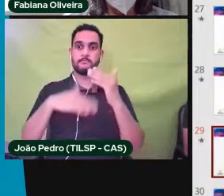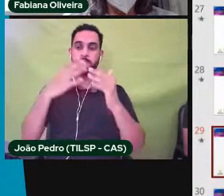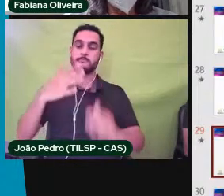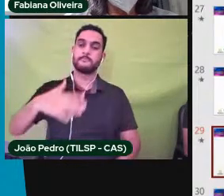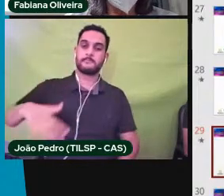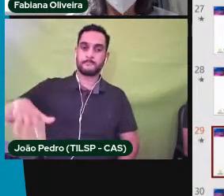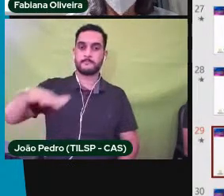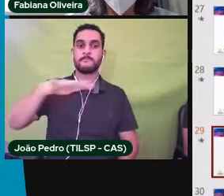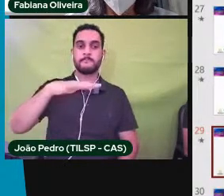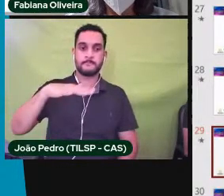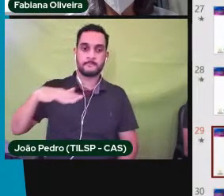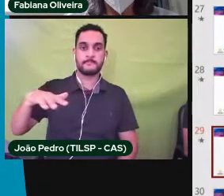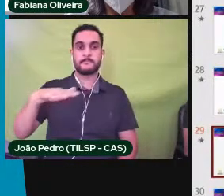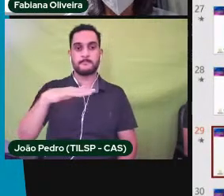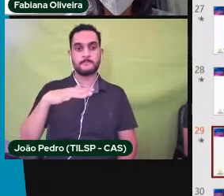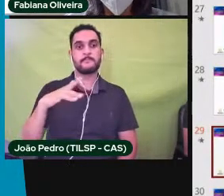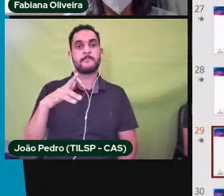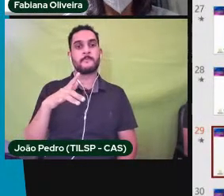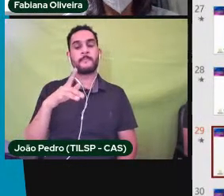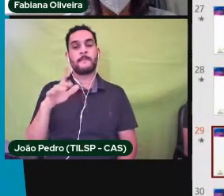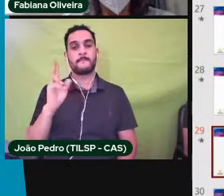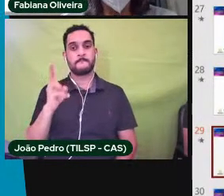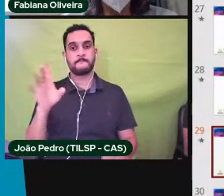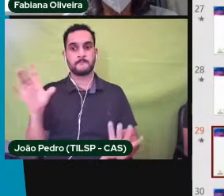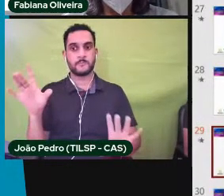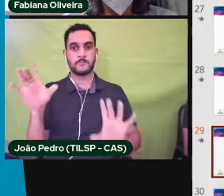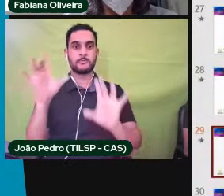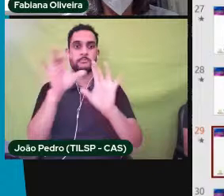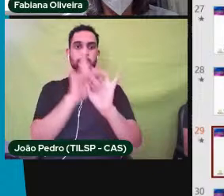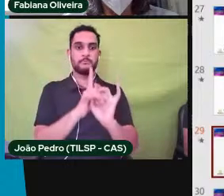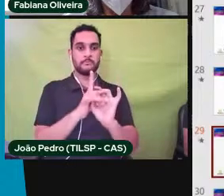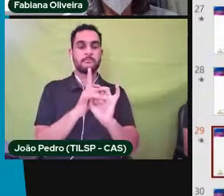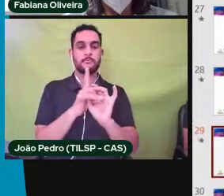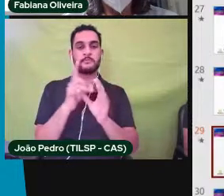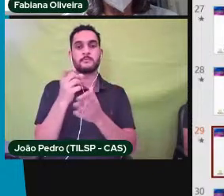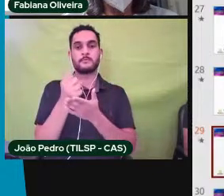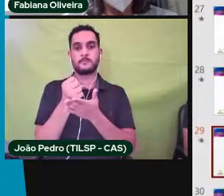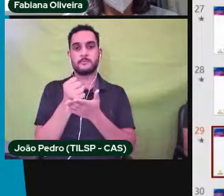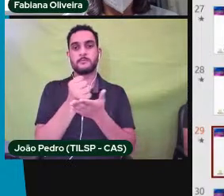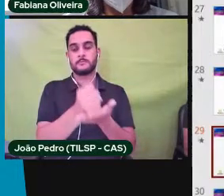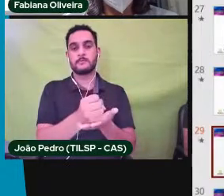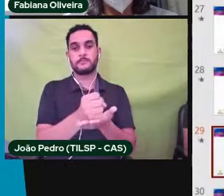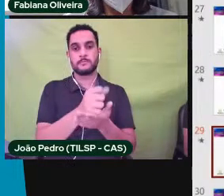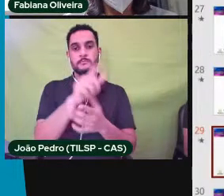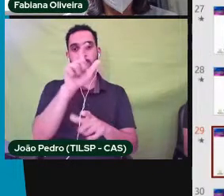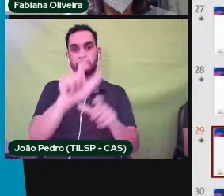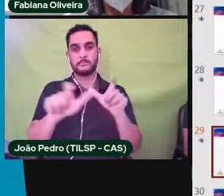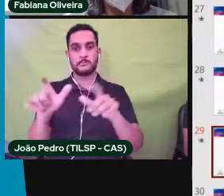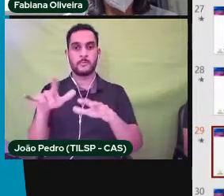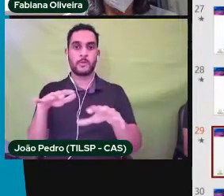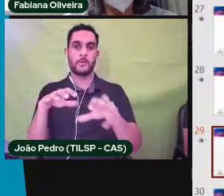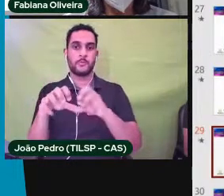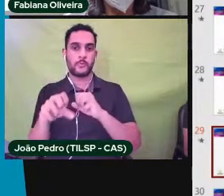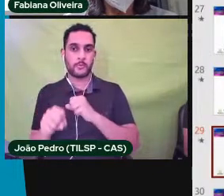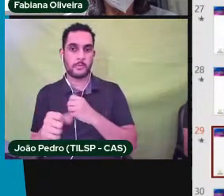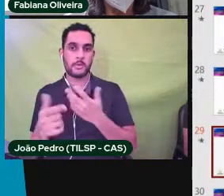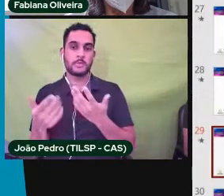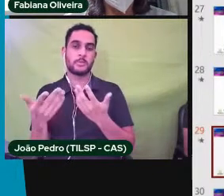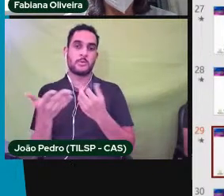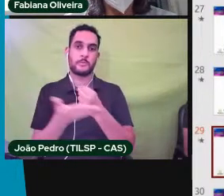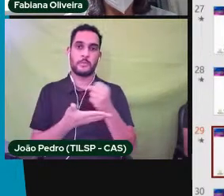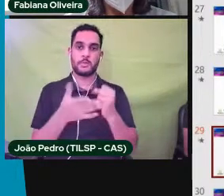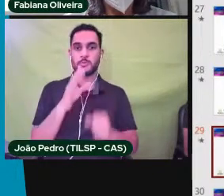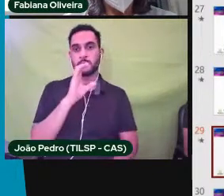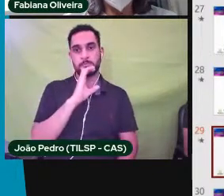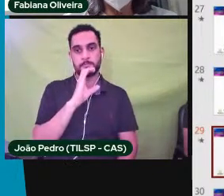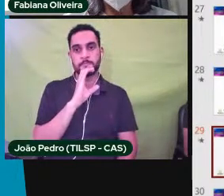uma rede que se encontra, se entrelaça em favor do sujeito, da sua formação, da sua base de